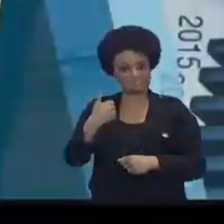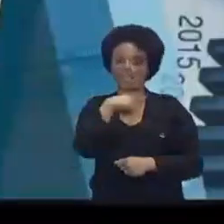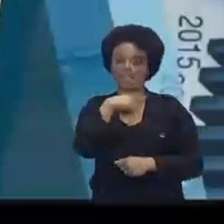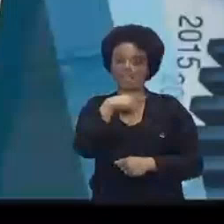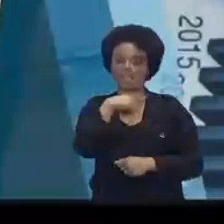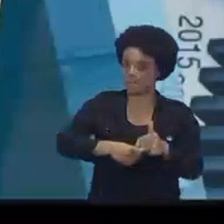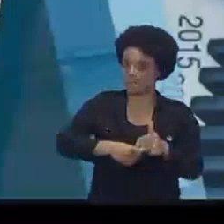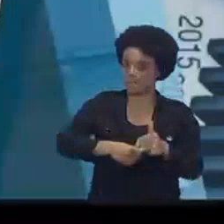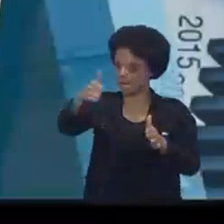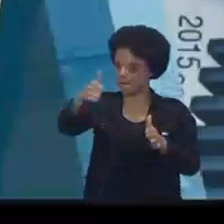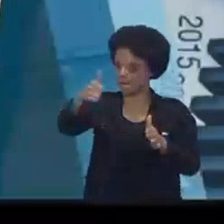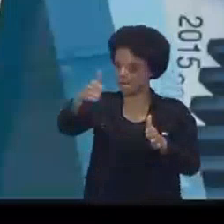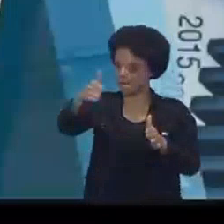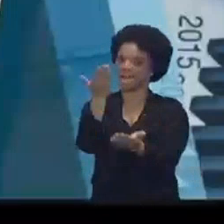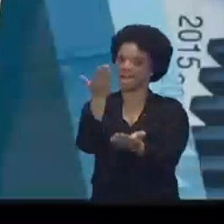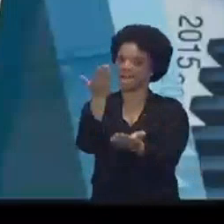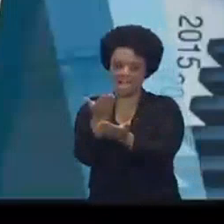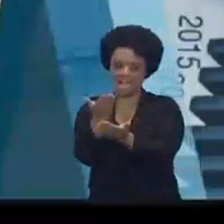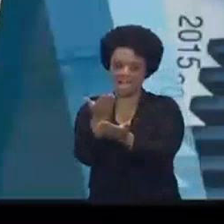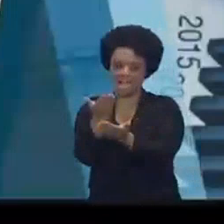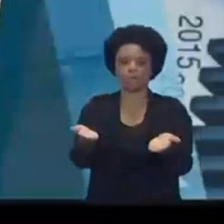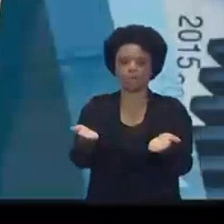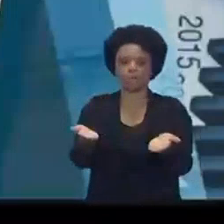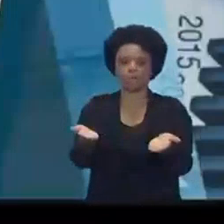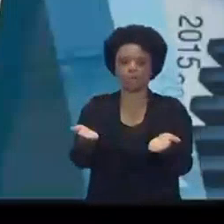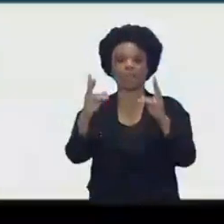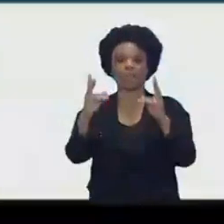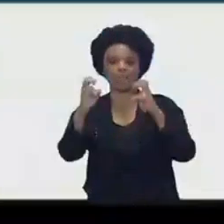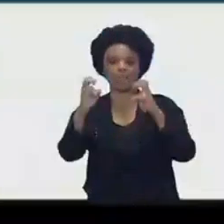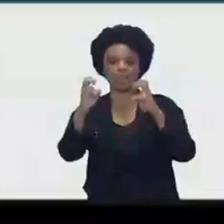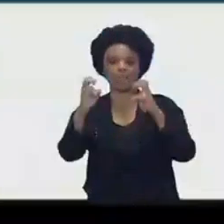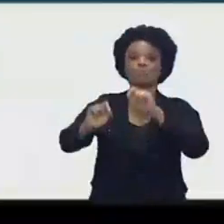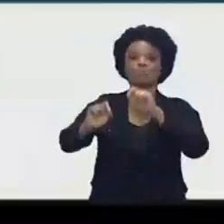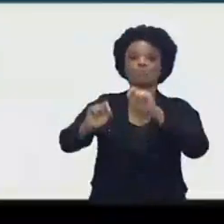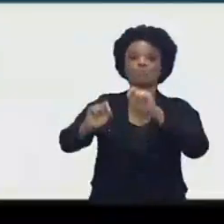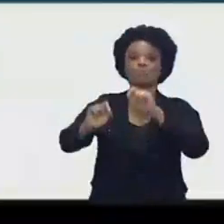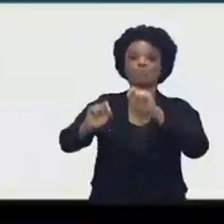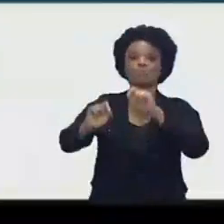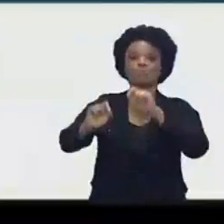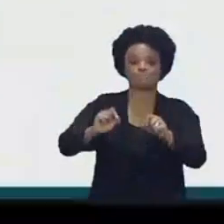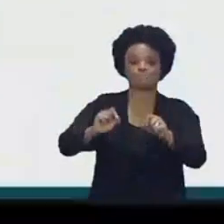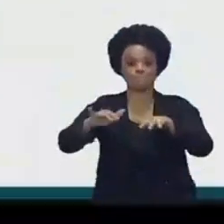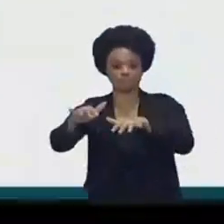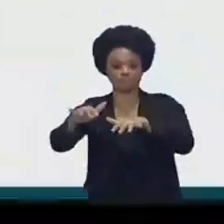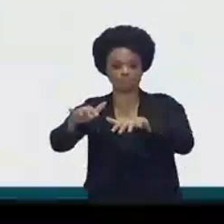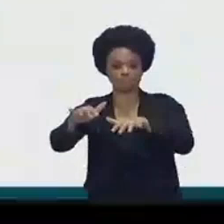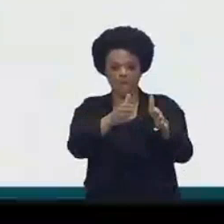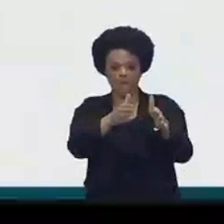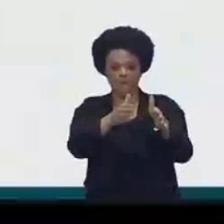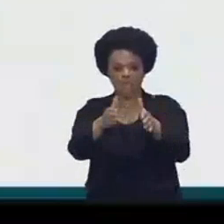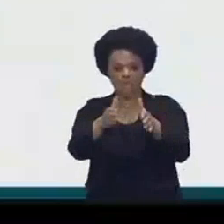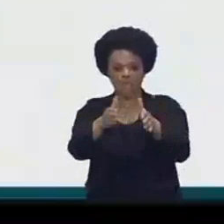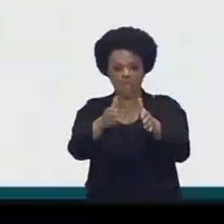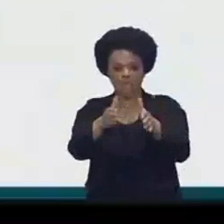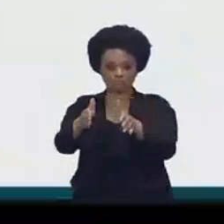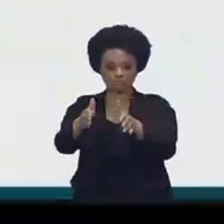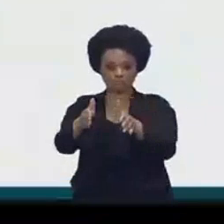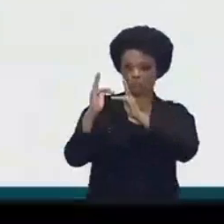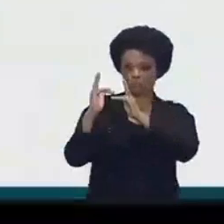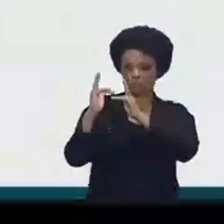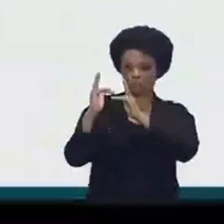A nossa aula, o tema da nossa aula hoje é o movimento retilíneo uniforme, né? Os conceitos iniciais. Mas outra